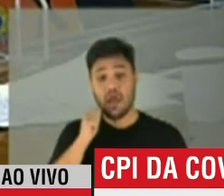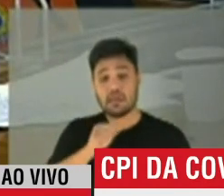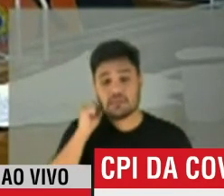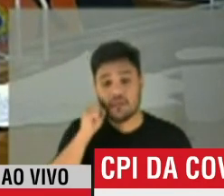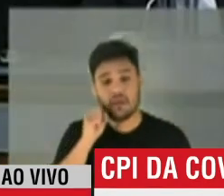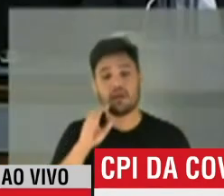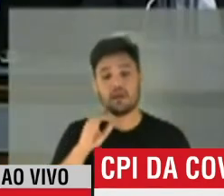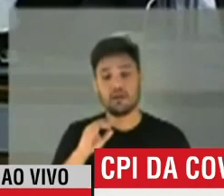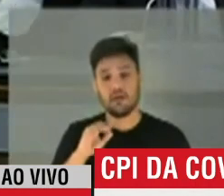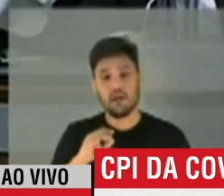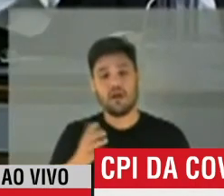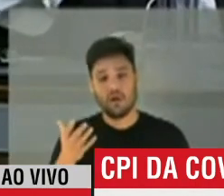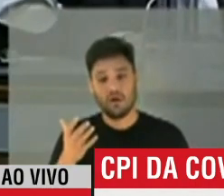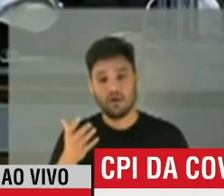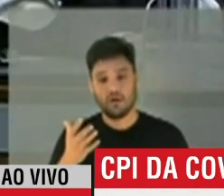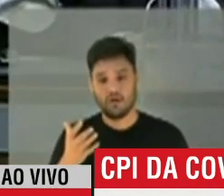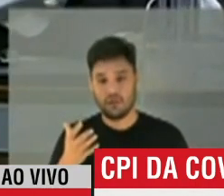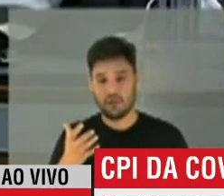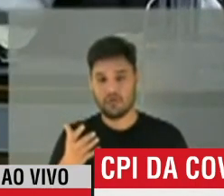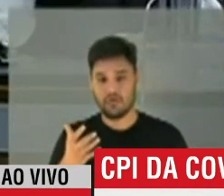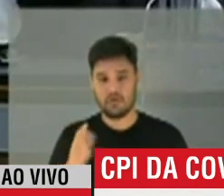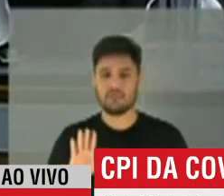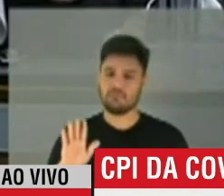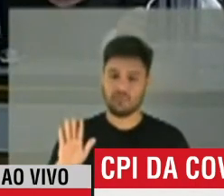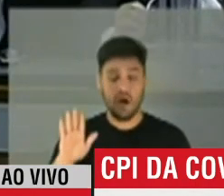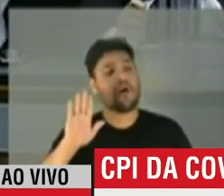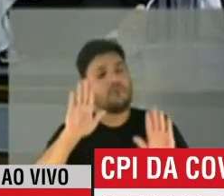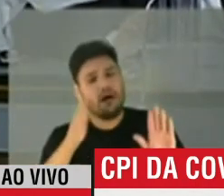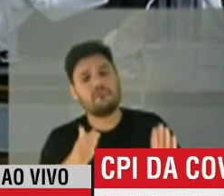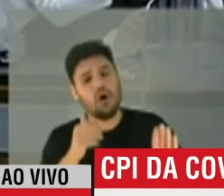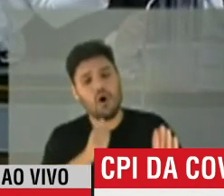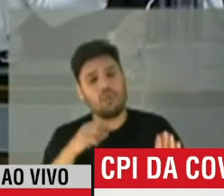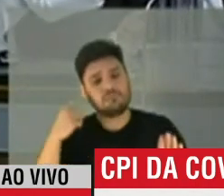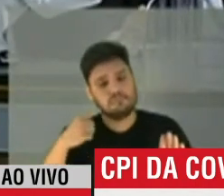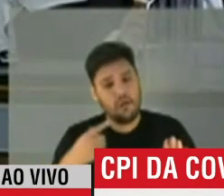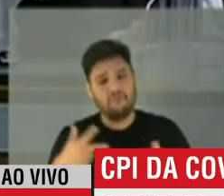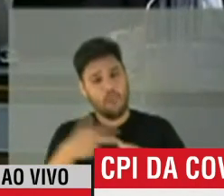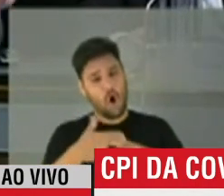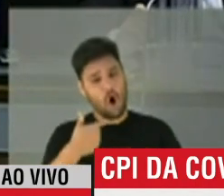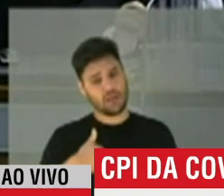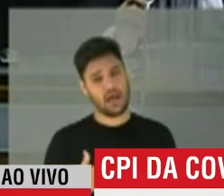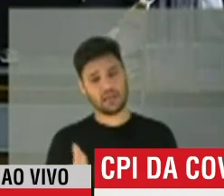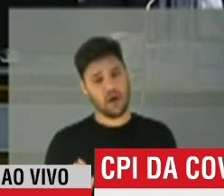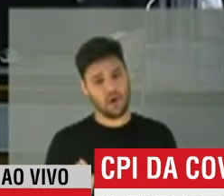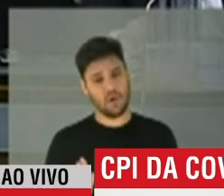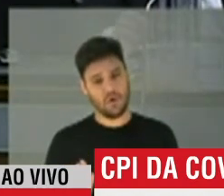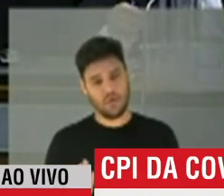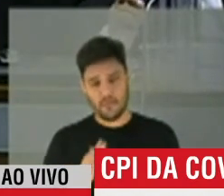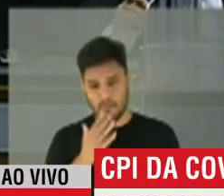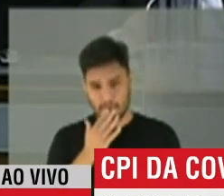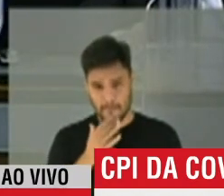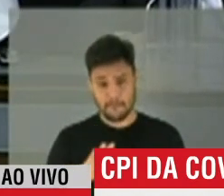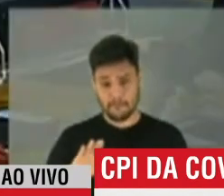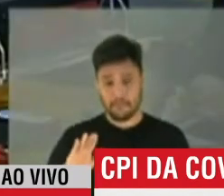senhor, quando o senhor, por favor, doutora, eu estou com a palavra, doutora, eu vou respeitar a senhora, enquanto ele respira, eu pergunto. Por